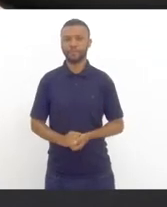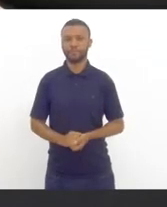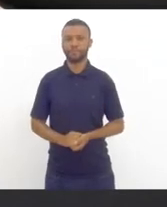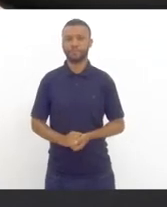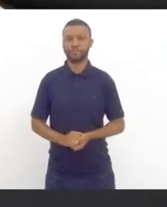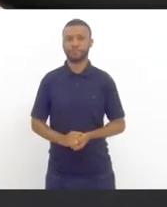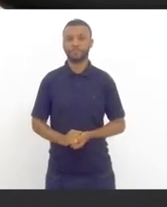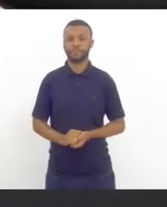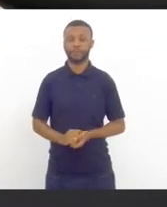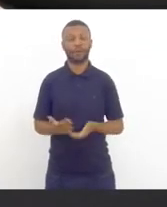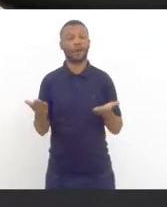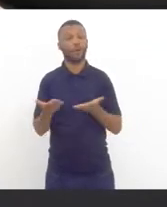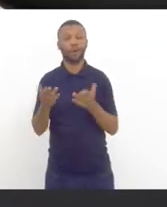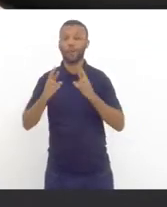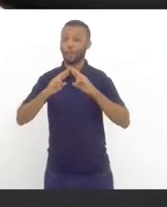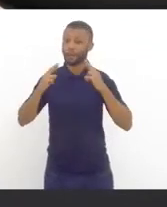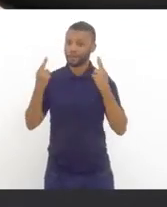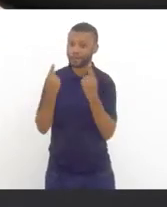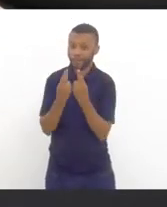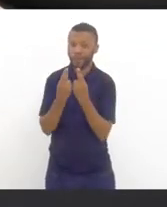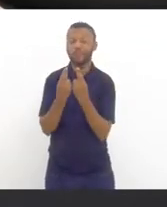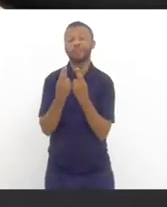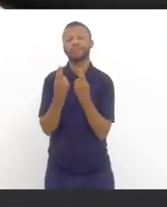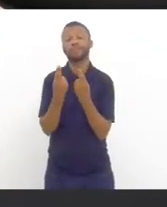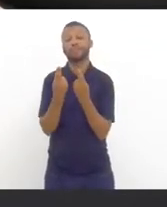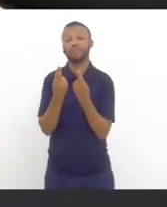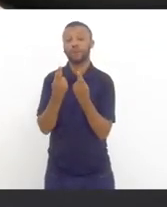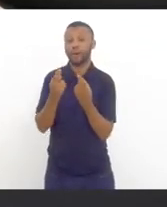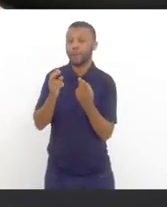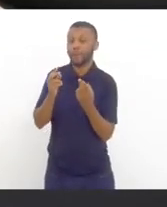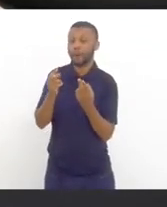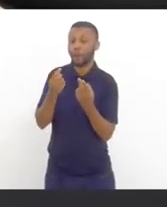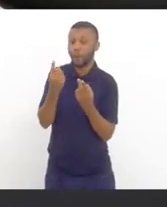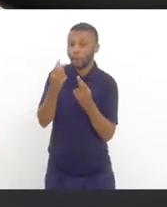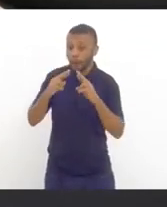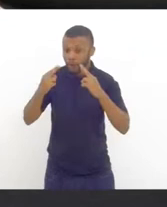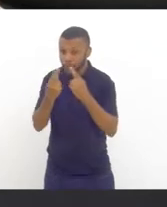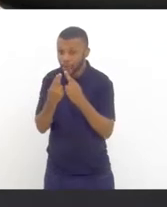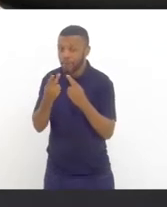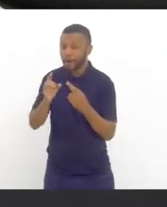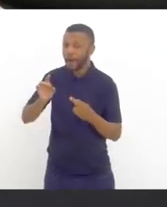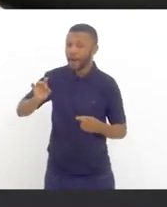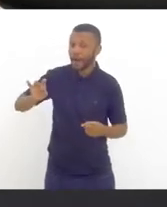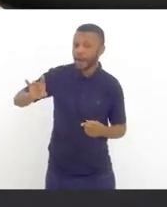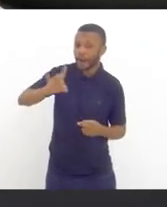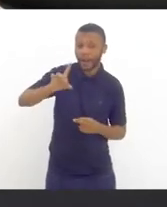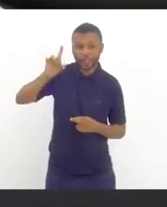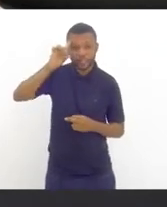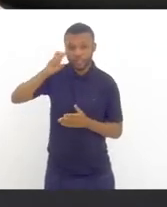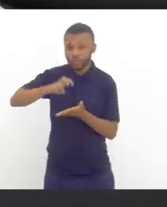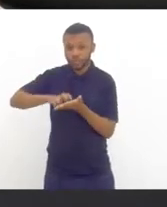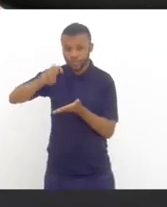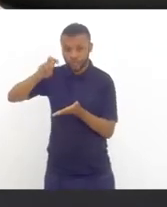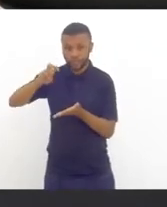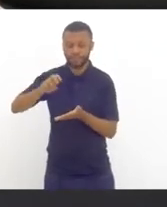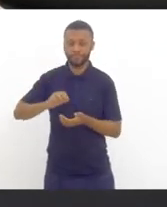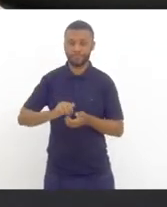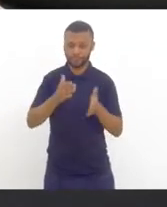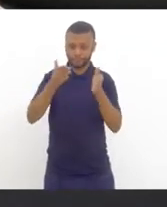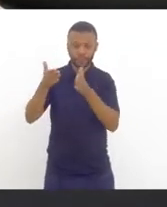é uma audiência pública por manhã. Mas, antes de iniciar, é só para